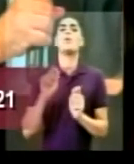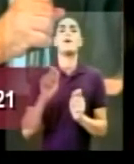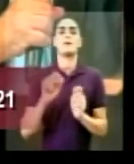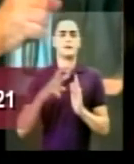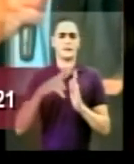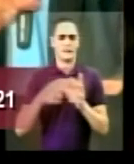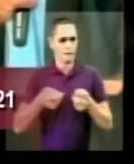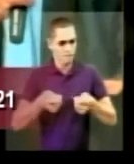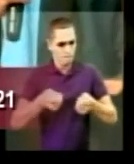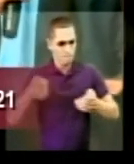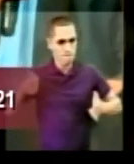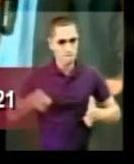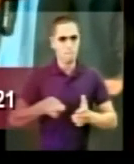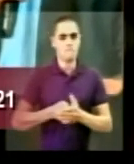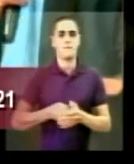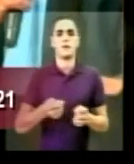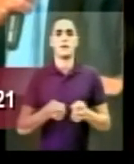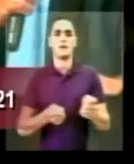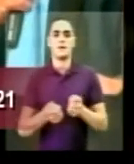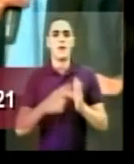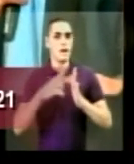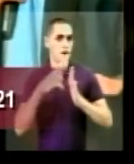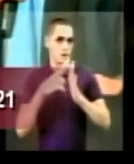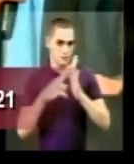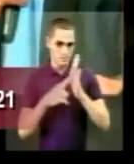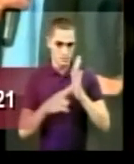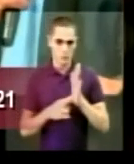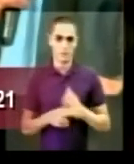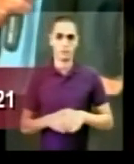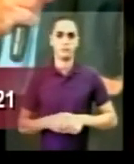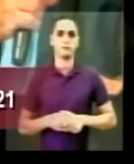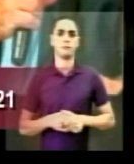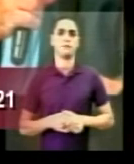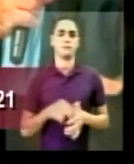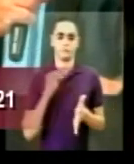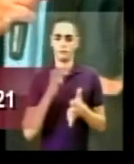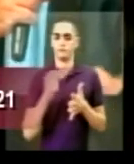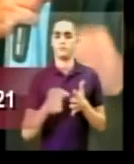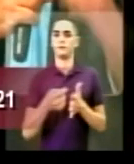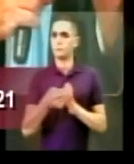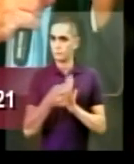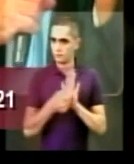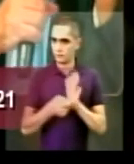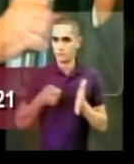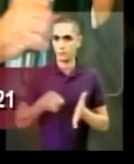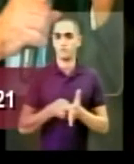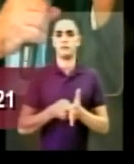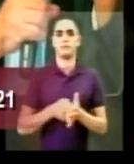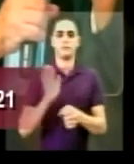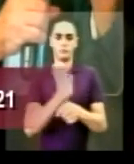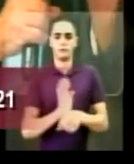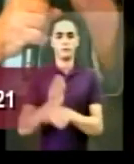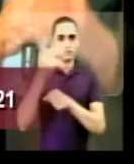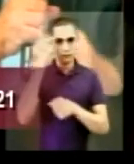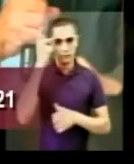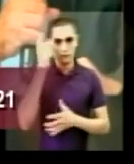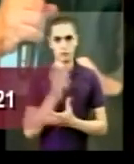endurecimento das regras, das restrições no estado de São